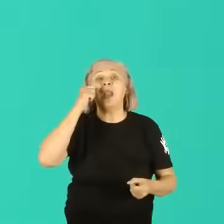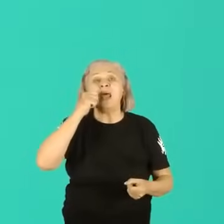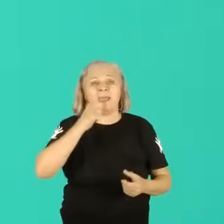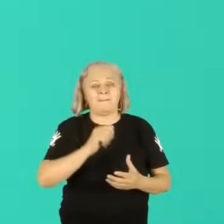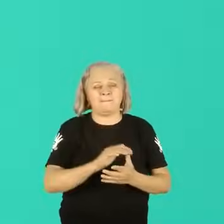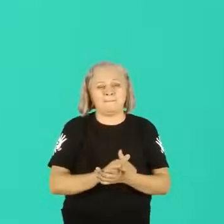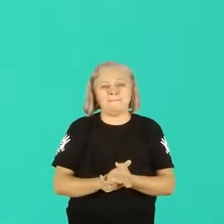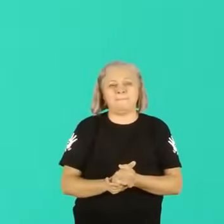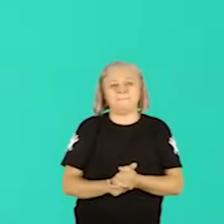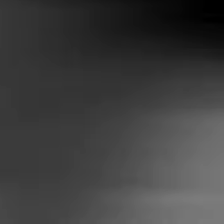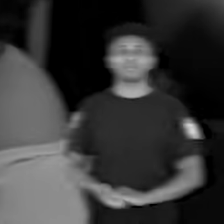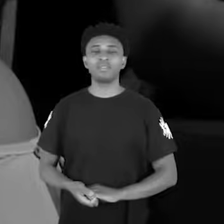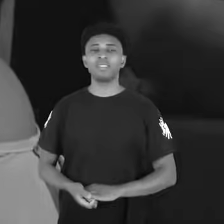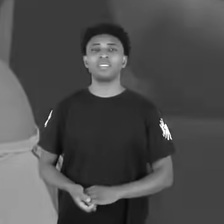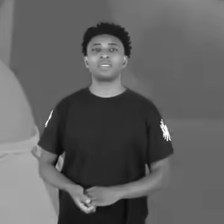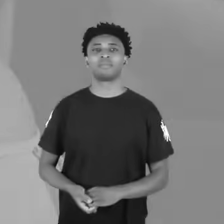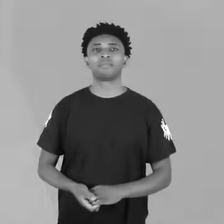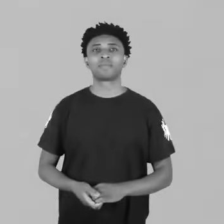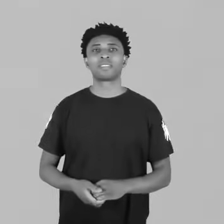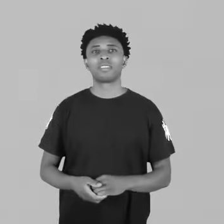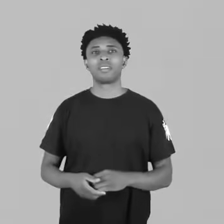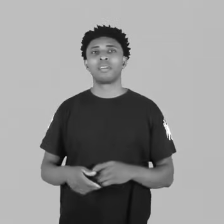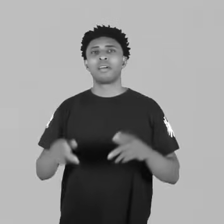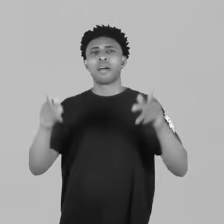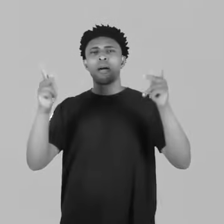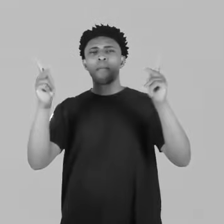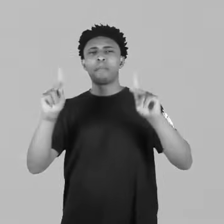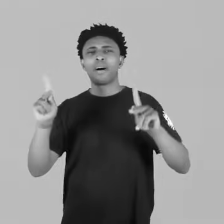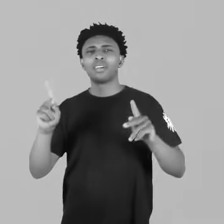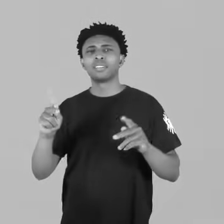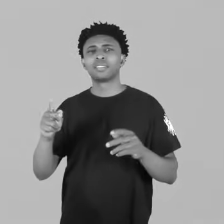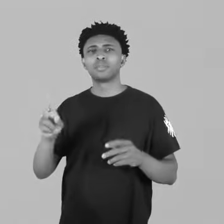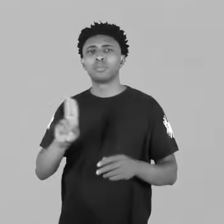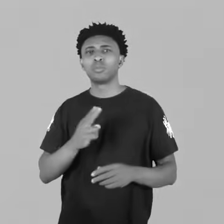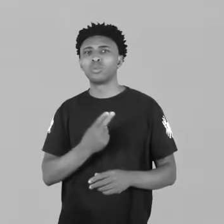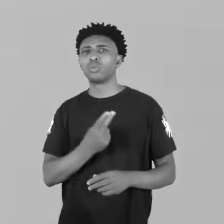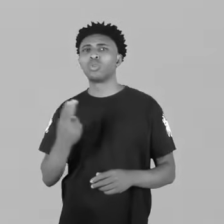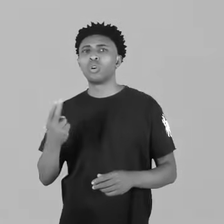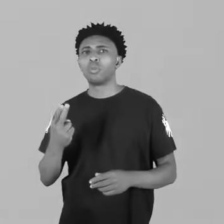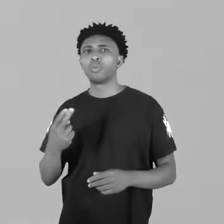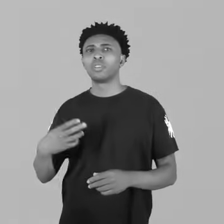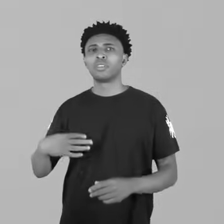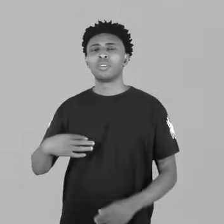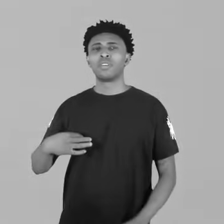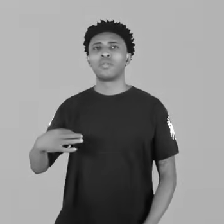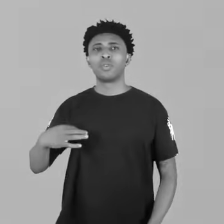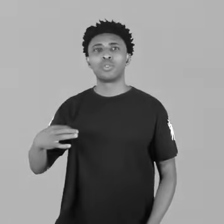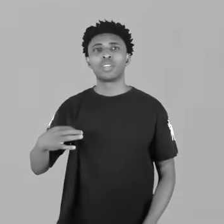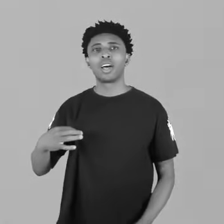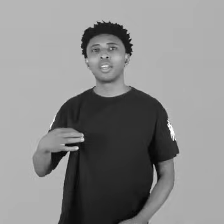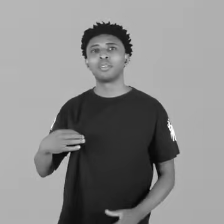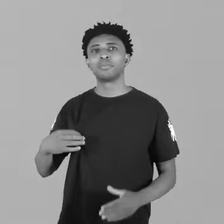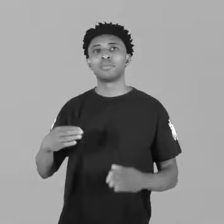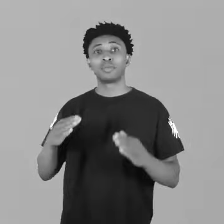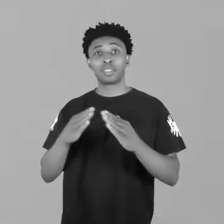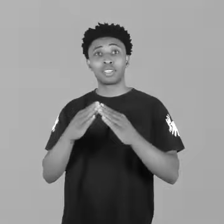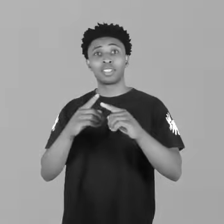aqui na primeira fileira. Graça e paz, me chamo Ana Paula, voluntária da loja